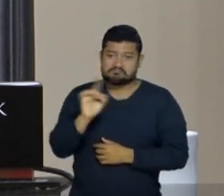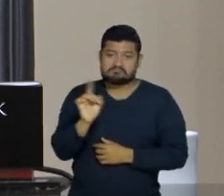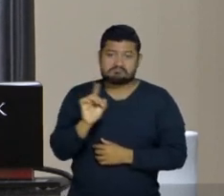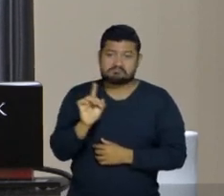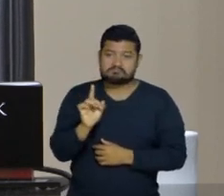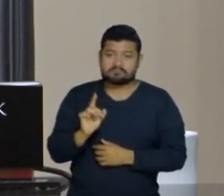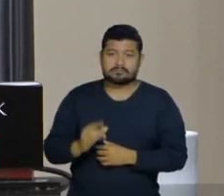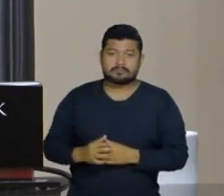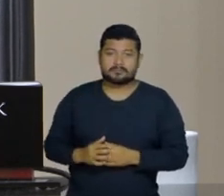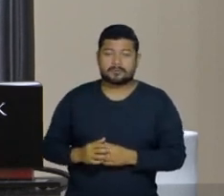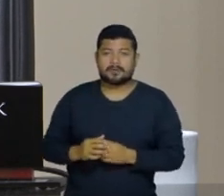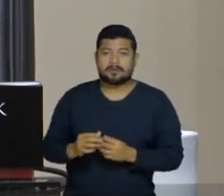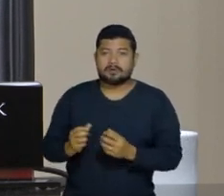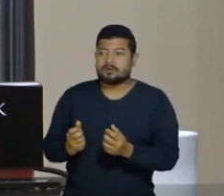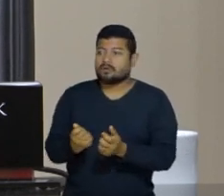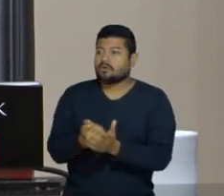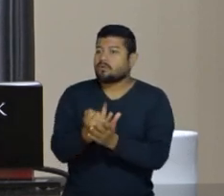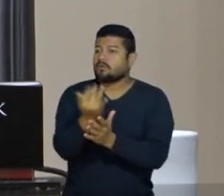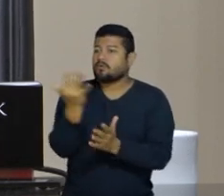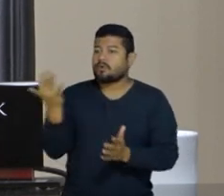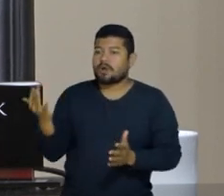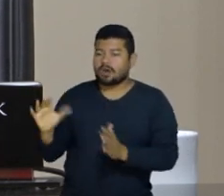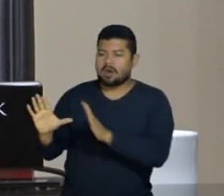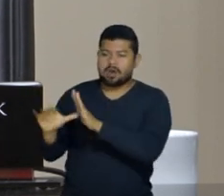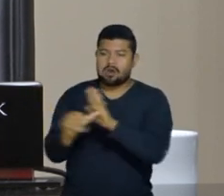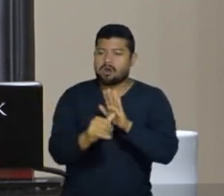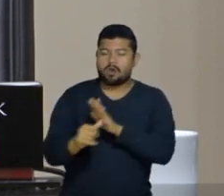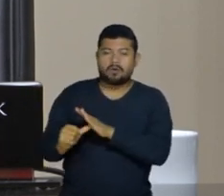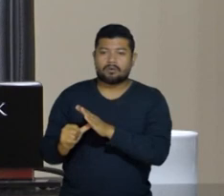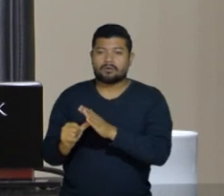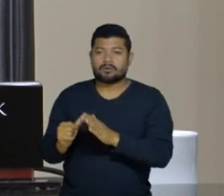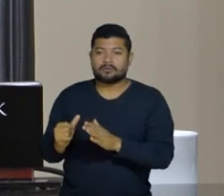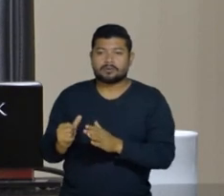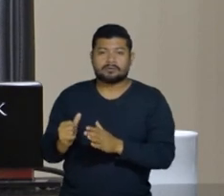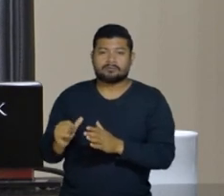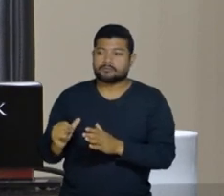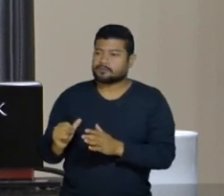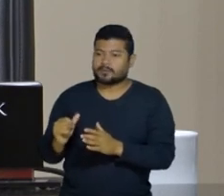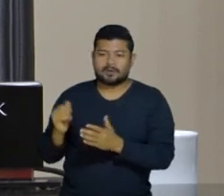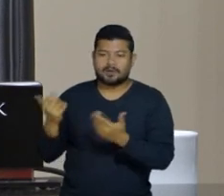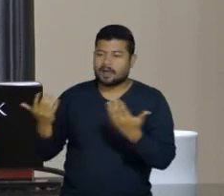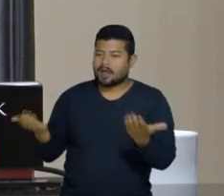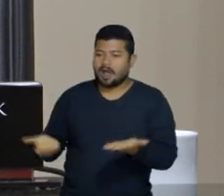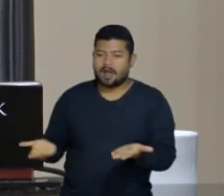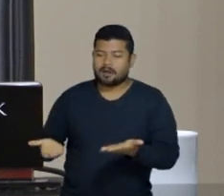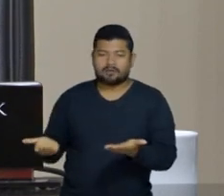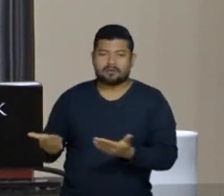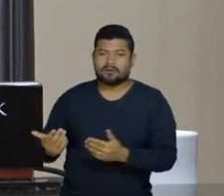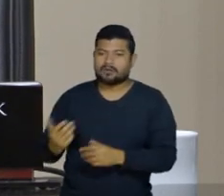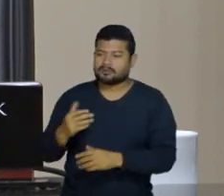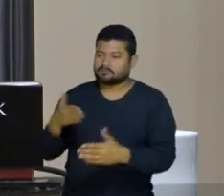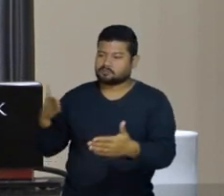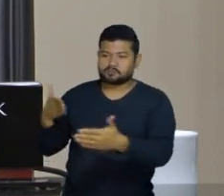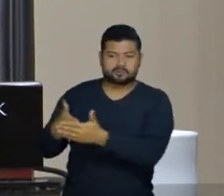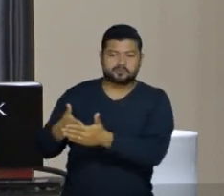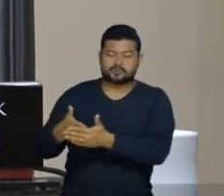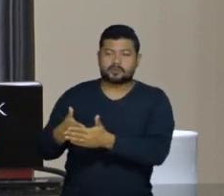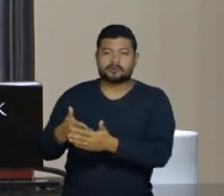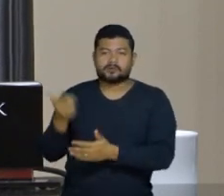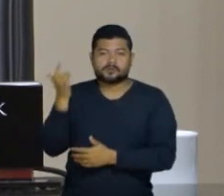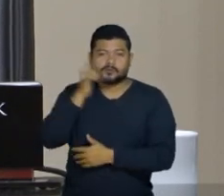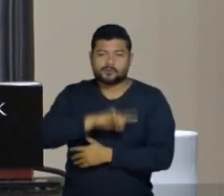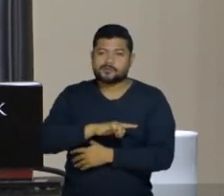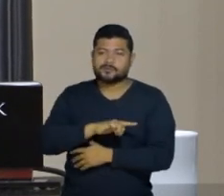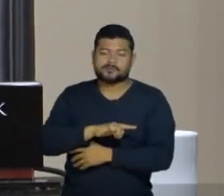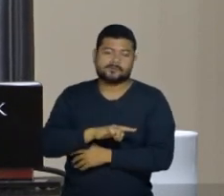quantos roubos deixaram ou vão deixar de acontecer, quantos homicídios não